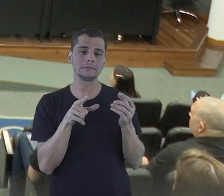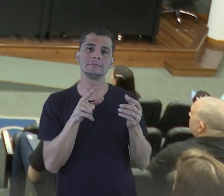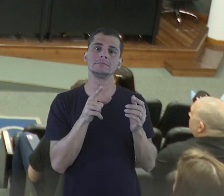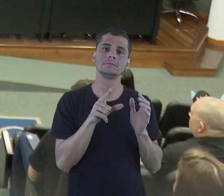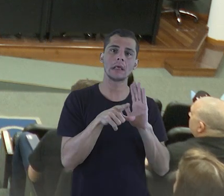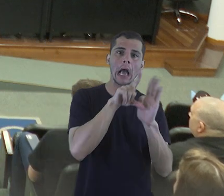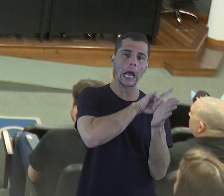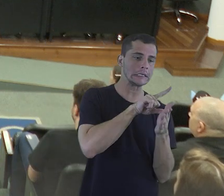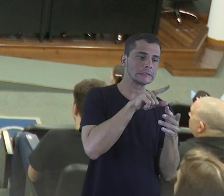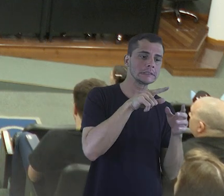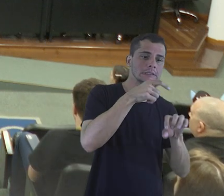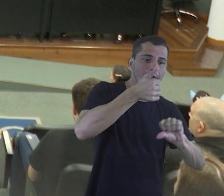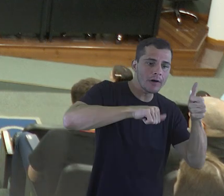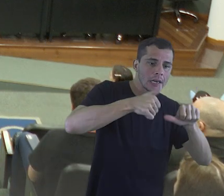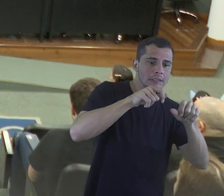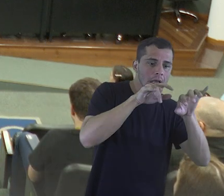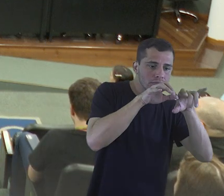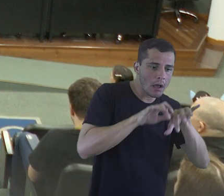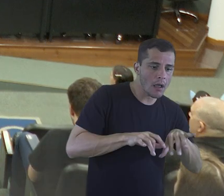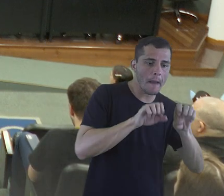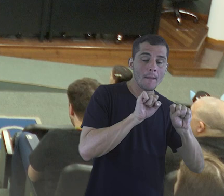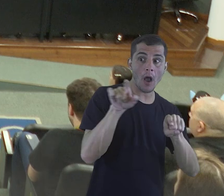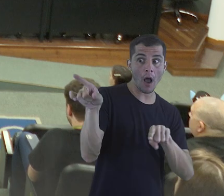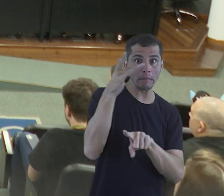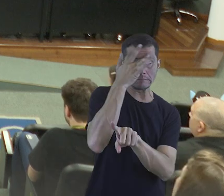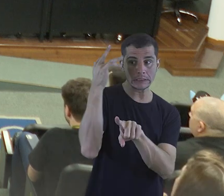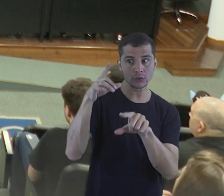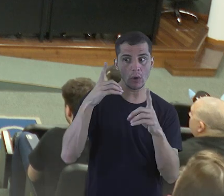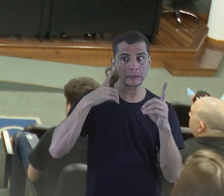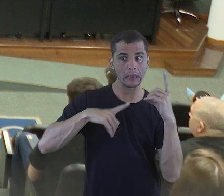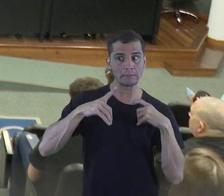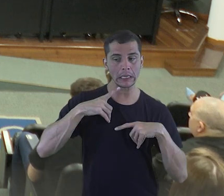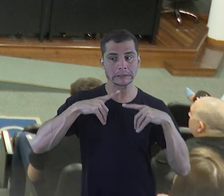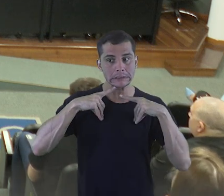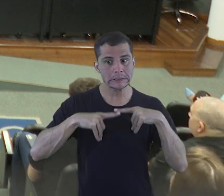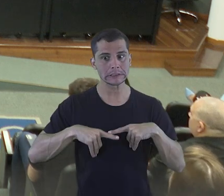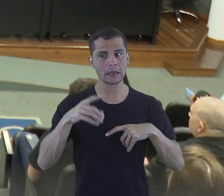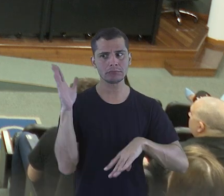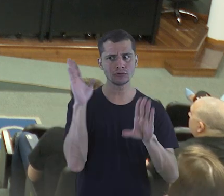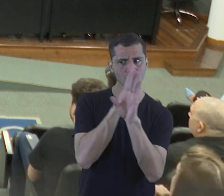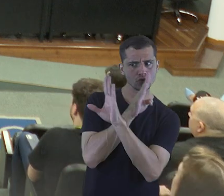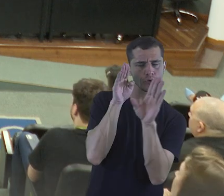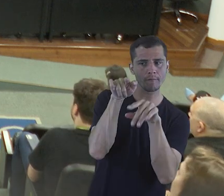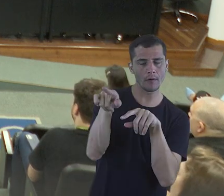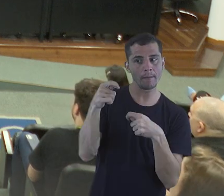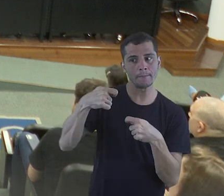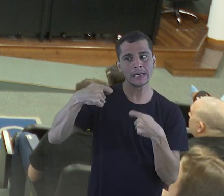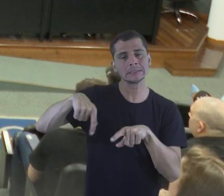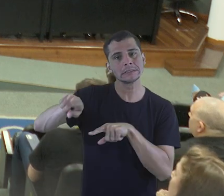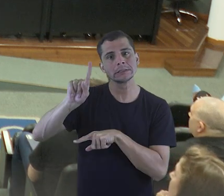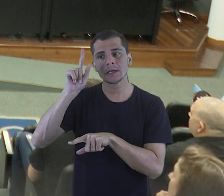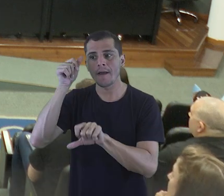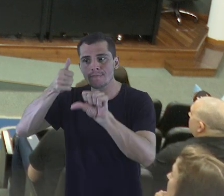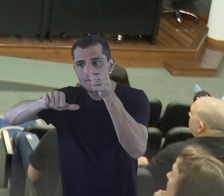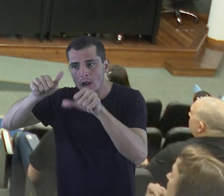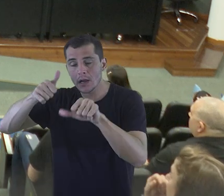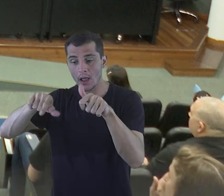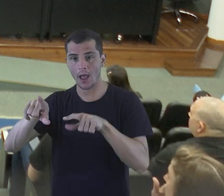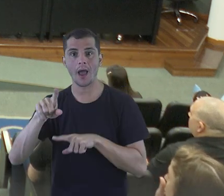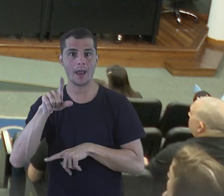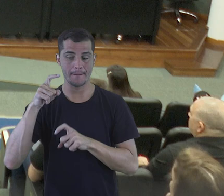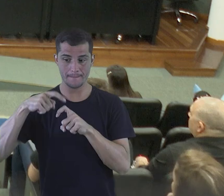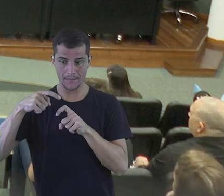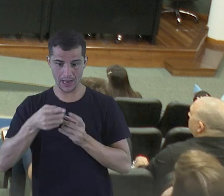pode apresentar sintomas de depressão de burnout sei lá o que esse médico que recepciona ele precisa ter um